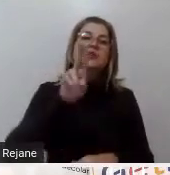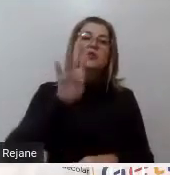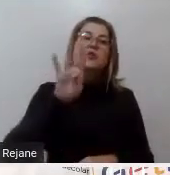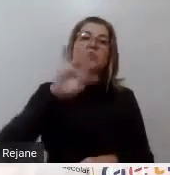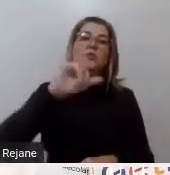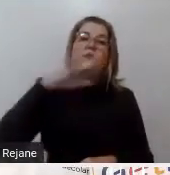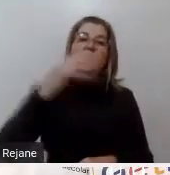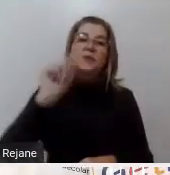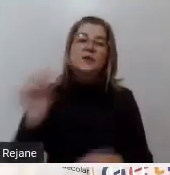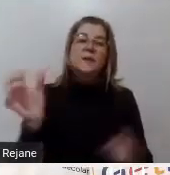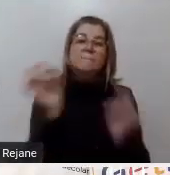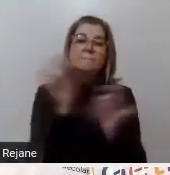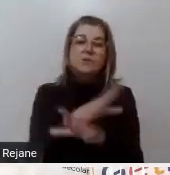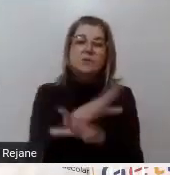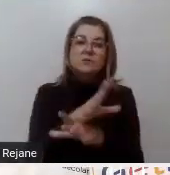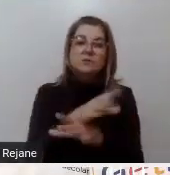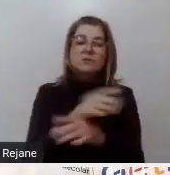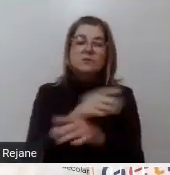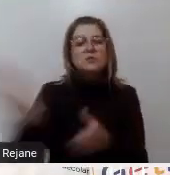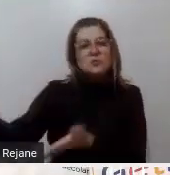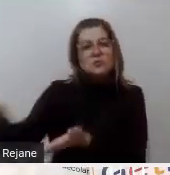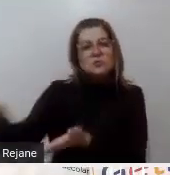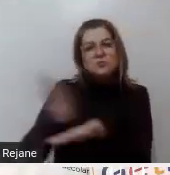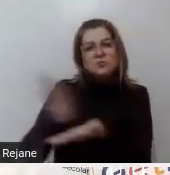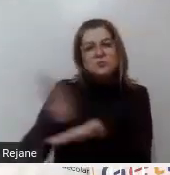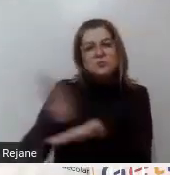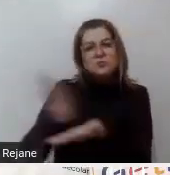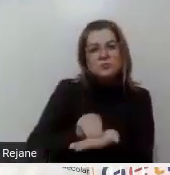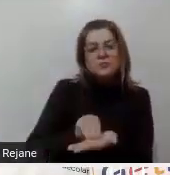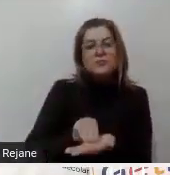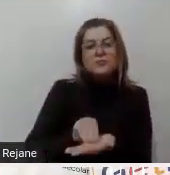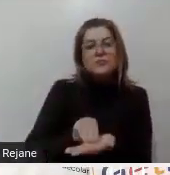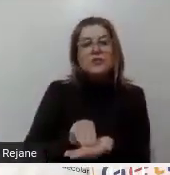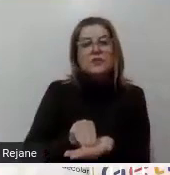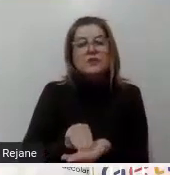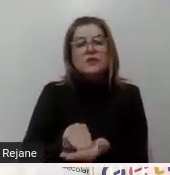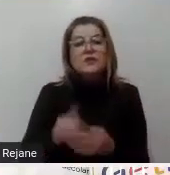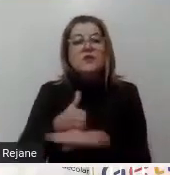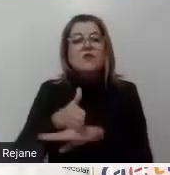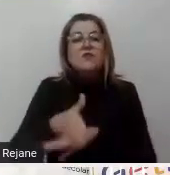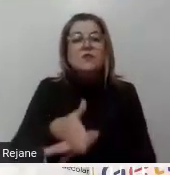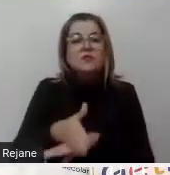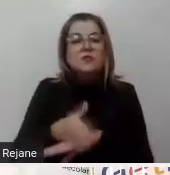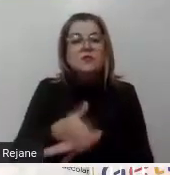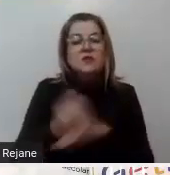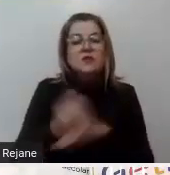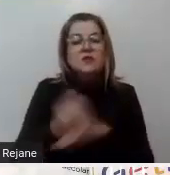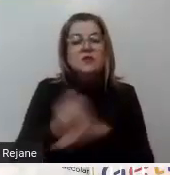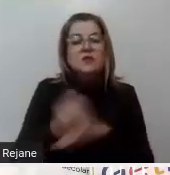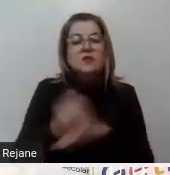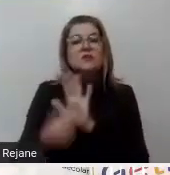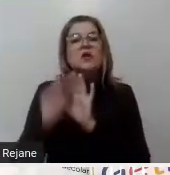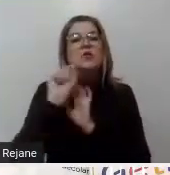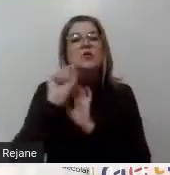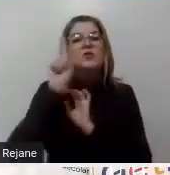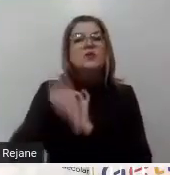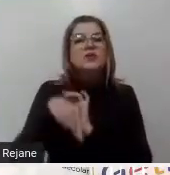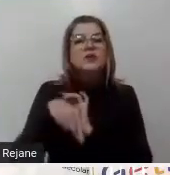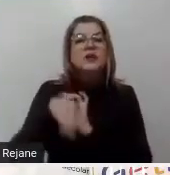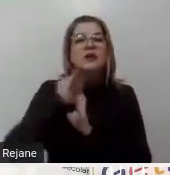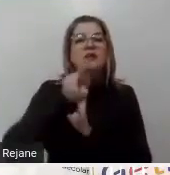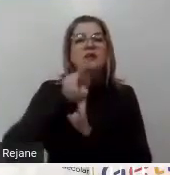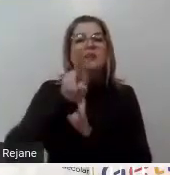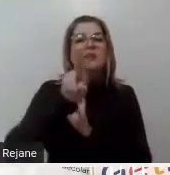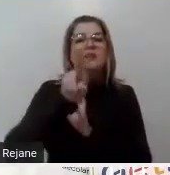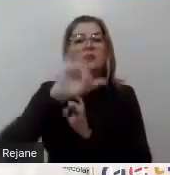mesmo importando essa rubrica, eu vou entrar na rubrica para mostrar para vocês o que é, tá? E sim,